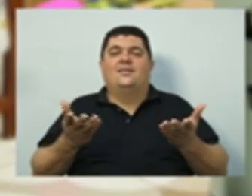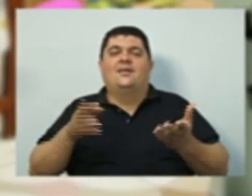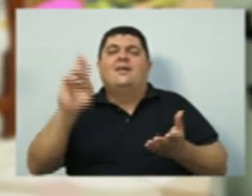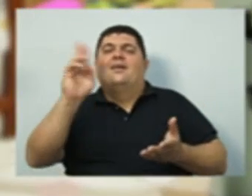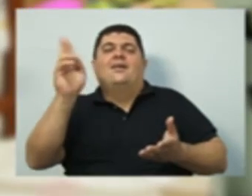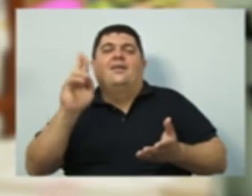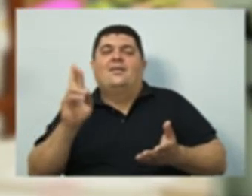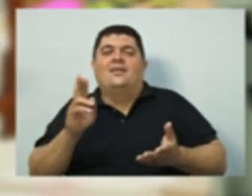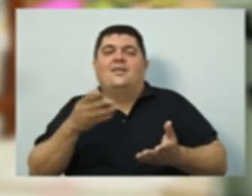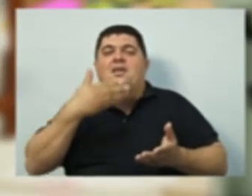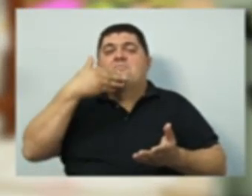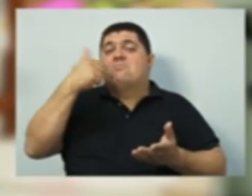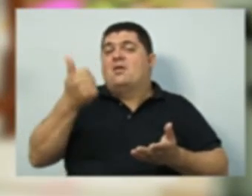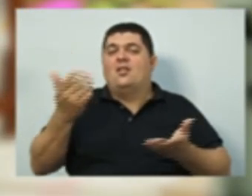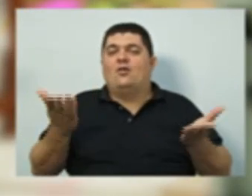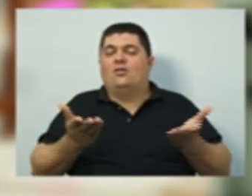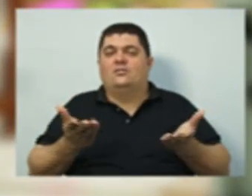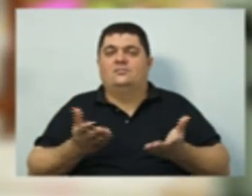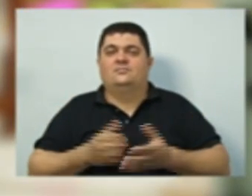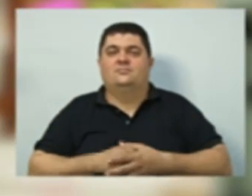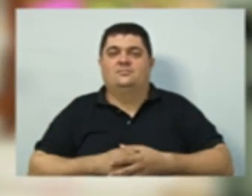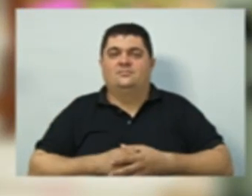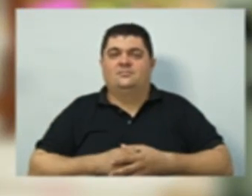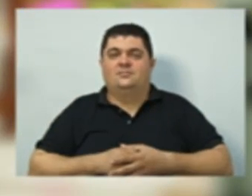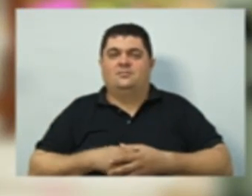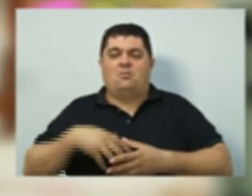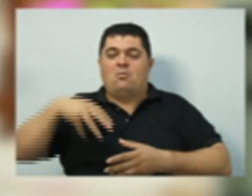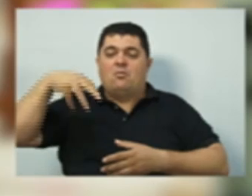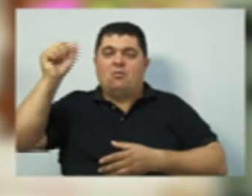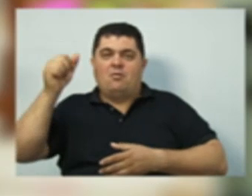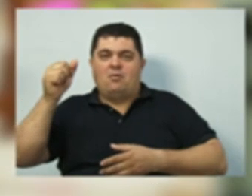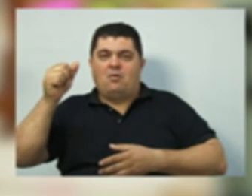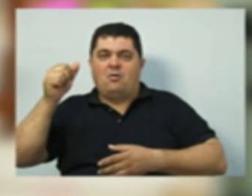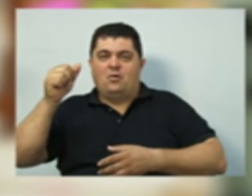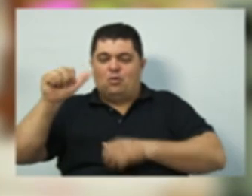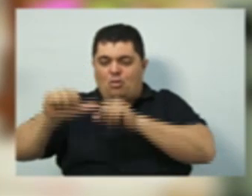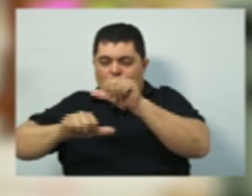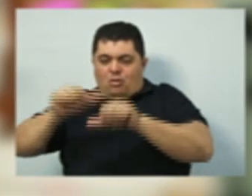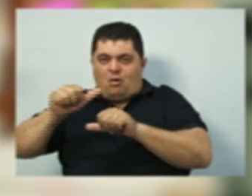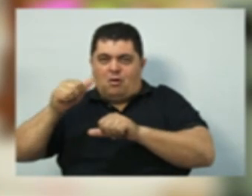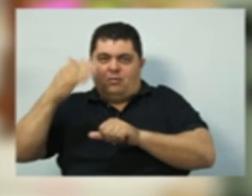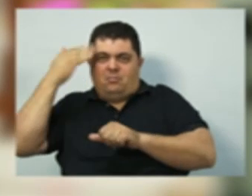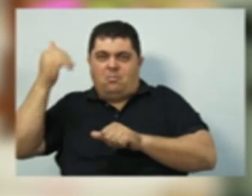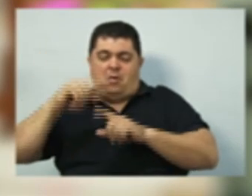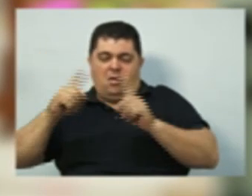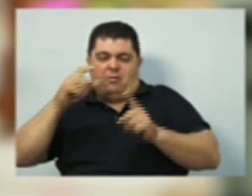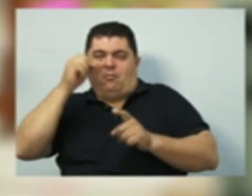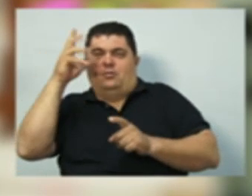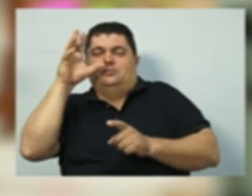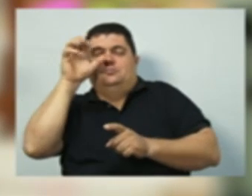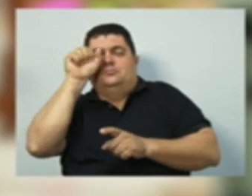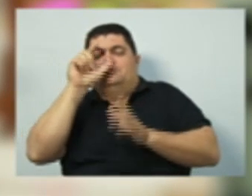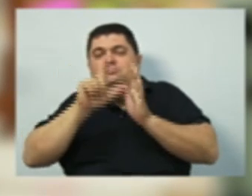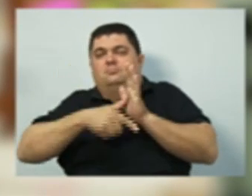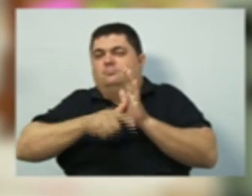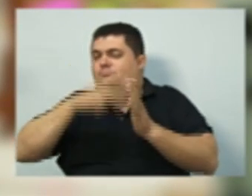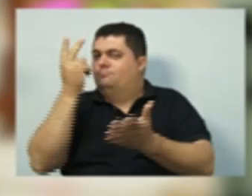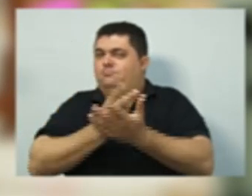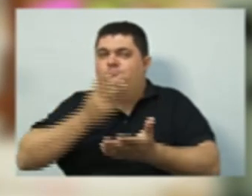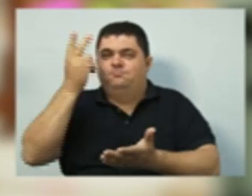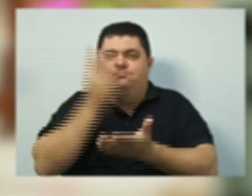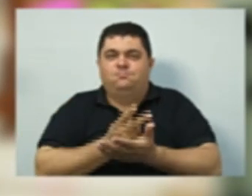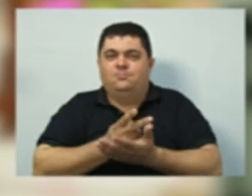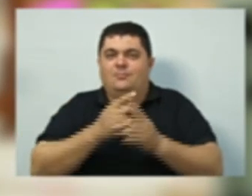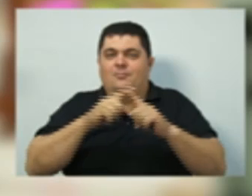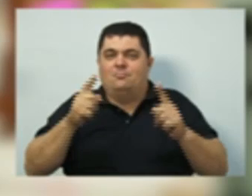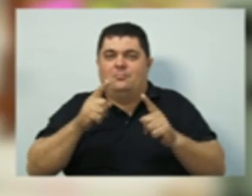Quem será que se deu melhor nessa? O vencedor que vira patrão, mas que acorda tarde, faz sempre as mesmas coisas